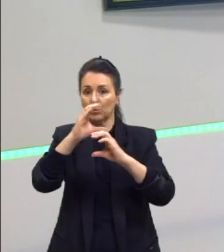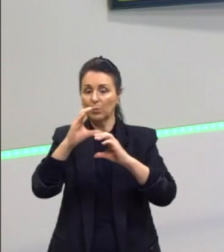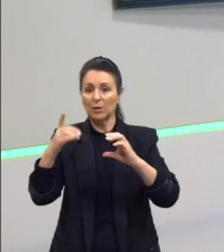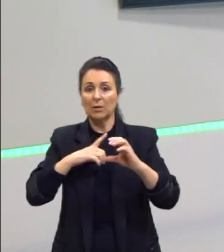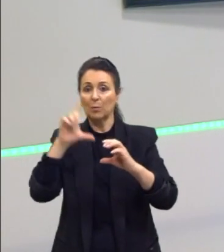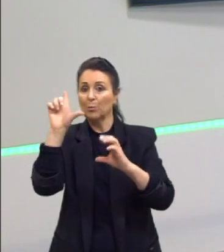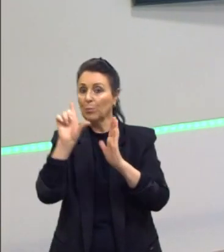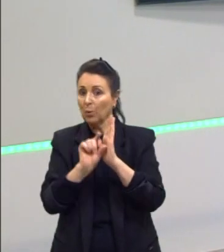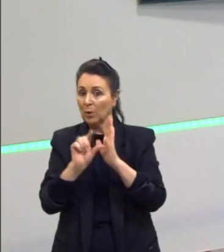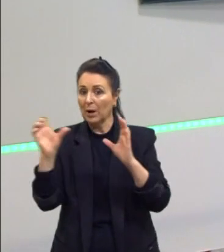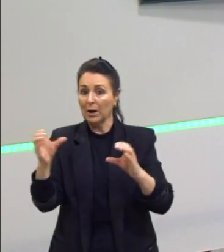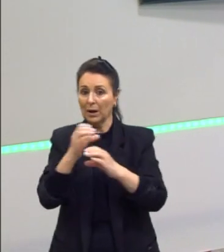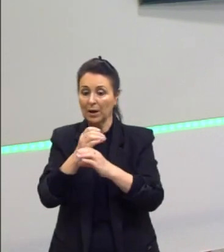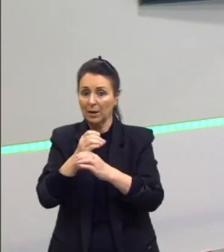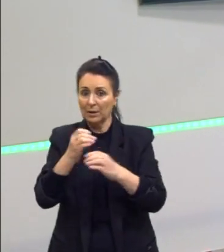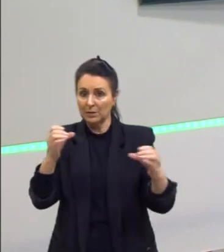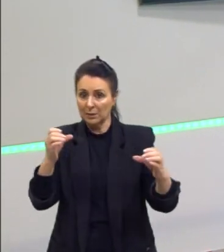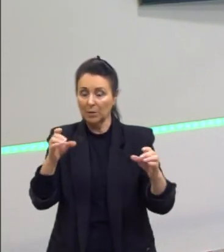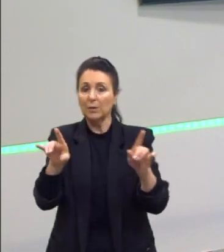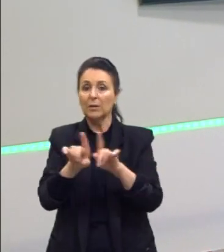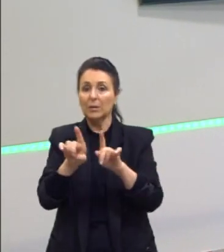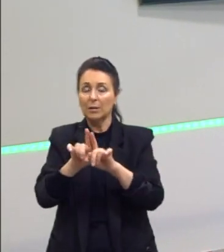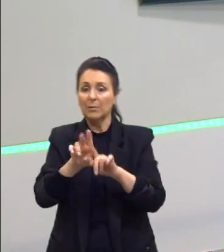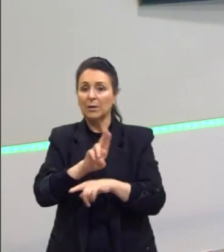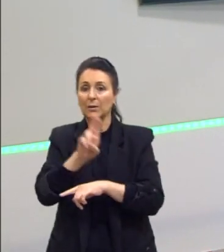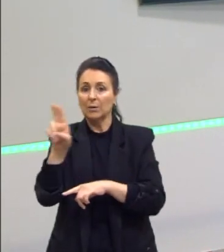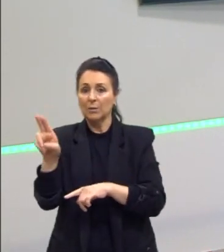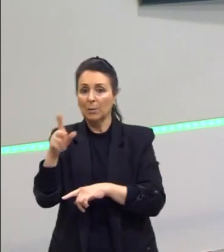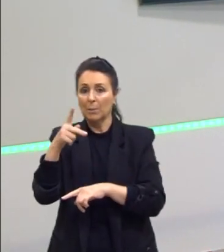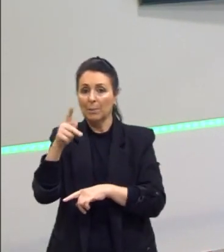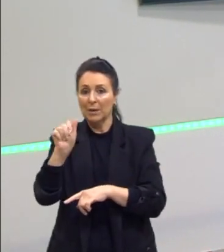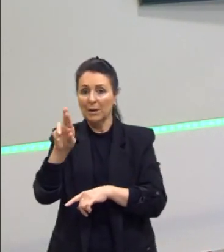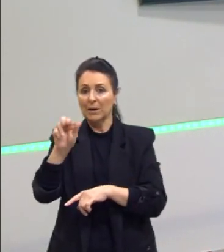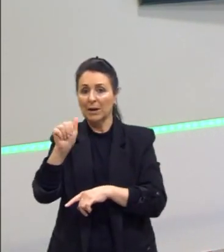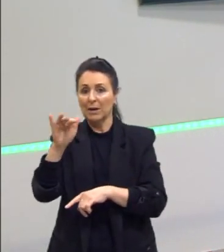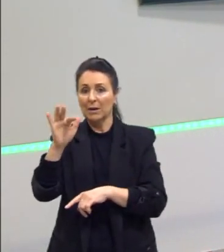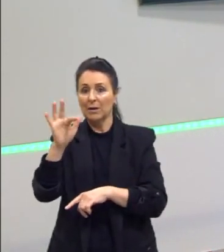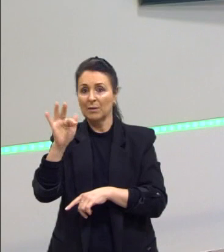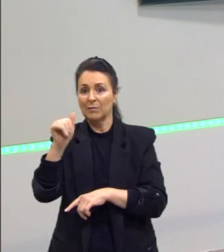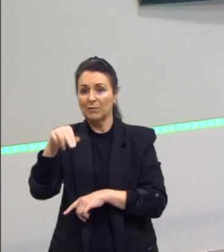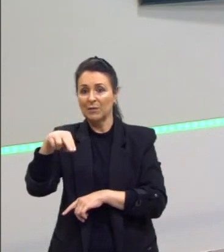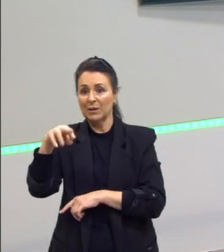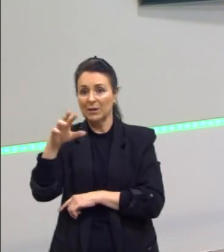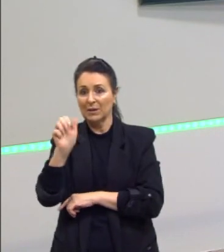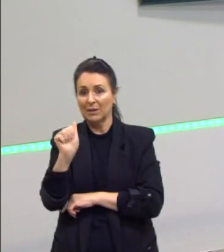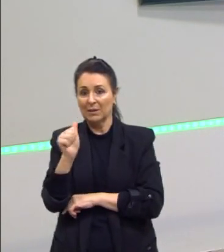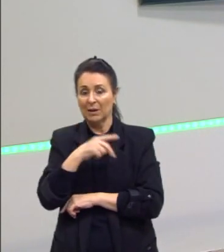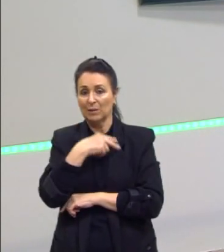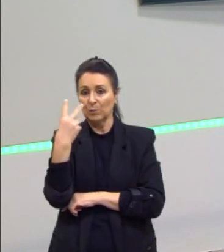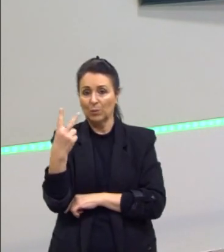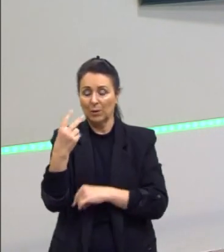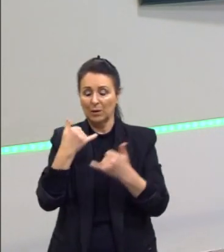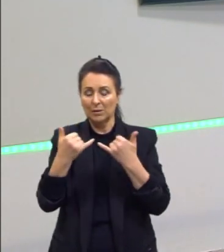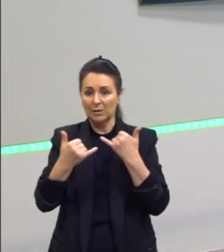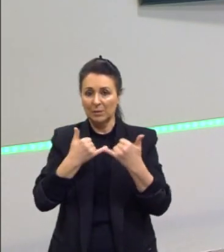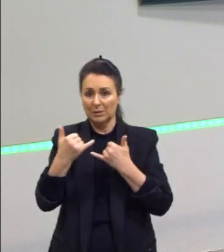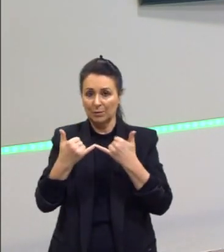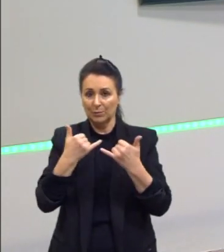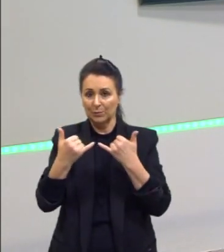né todos eles e eles também são aulas também são chamadas de parafinas eu trouxe dois exemplos com